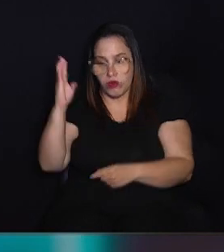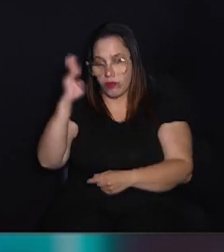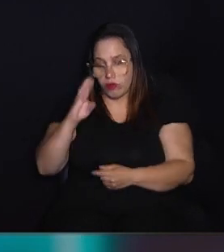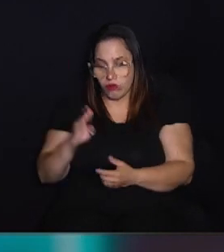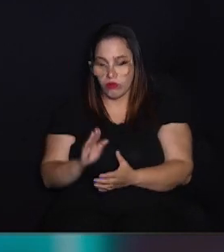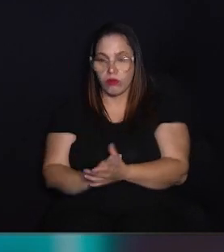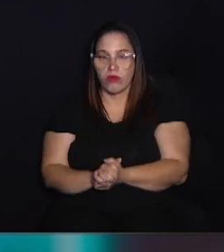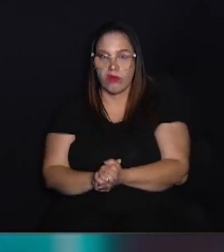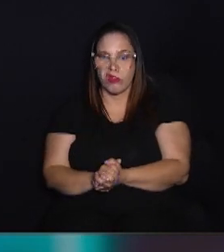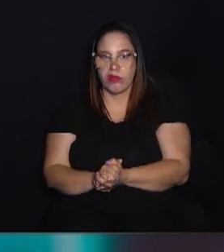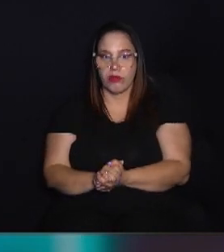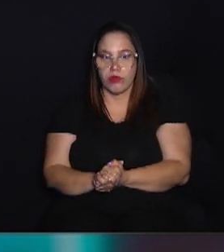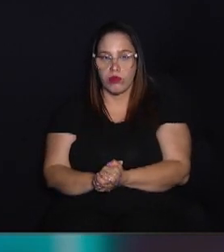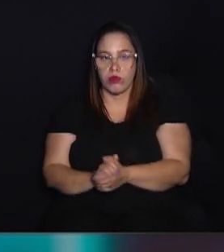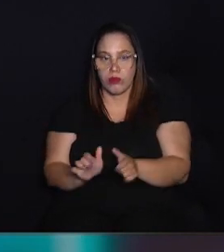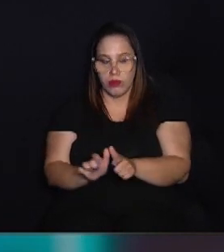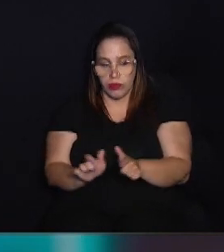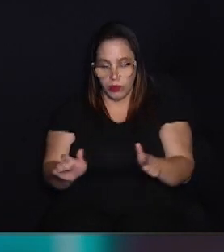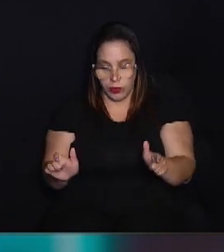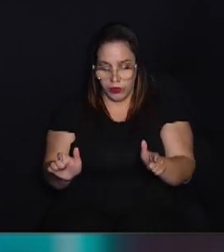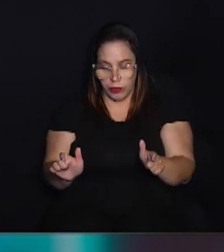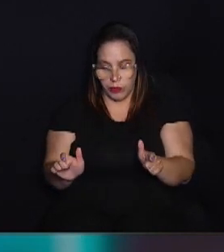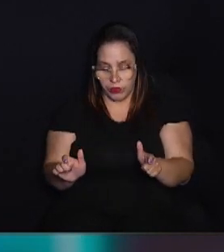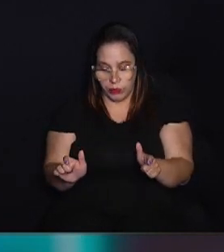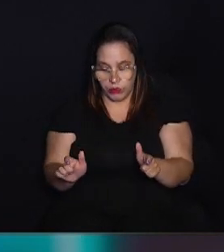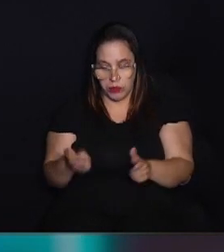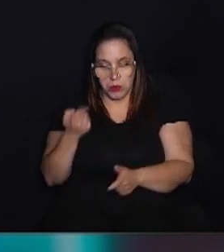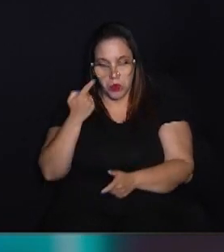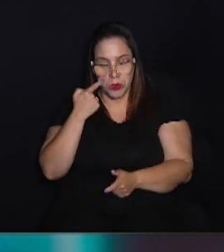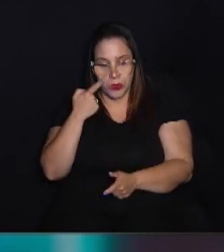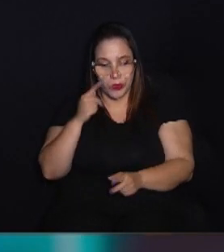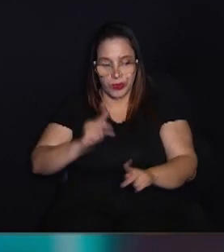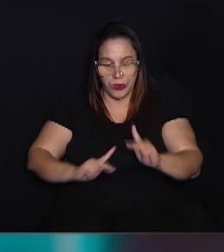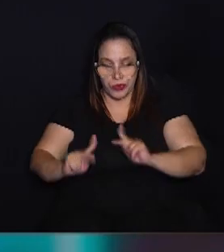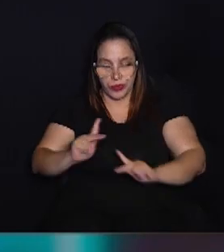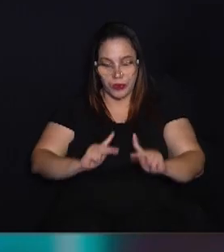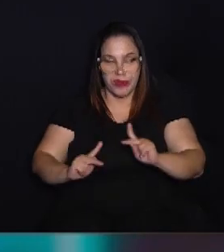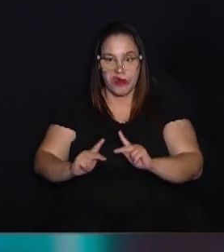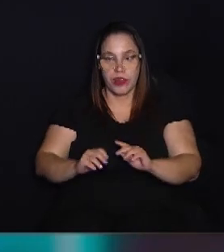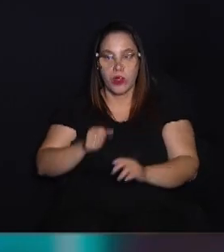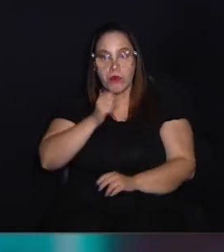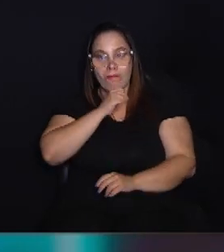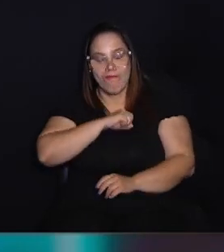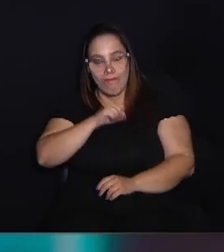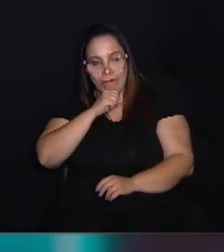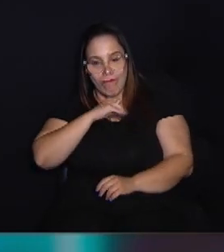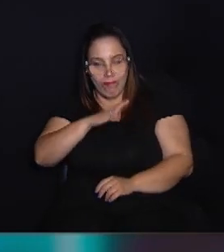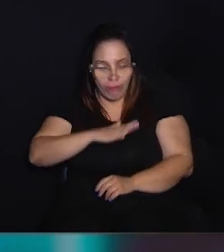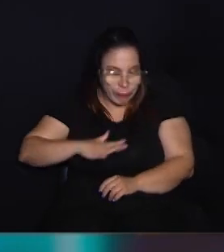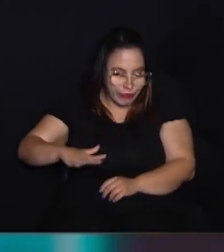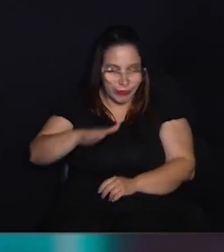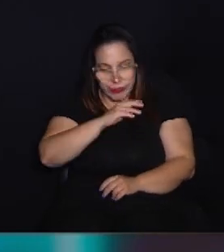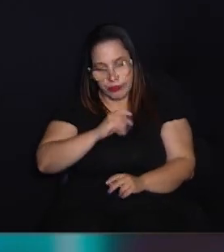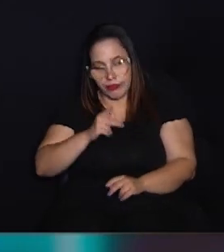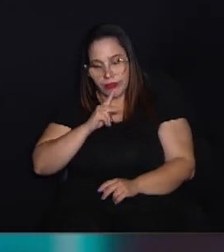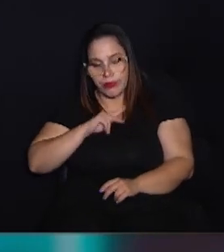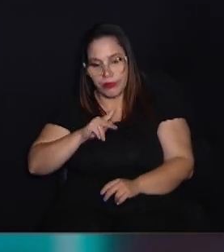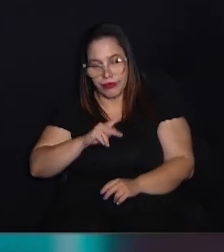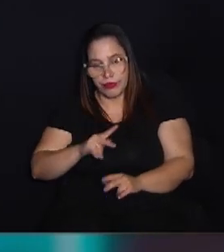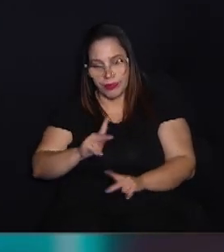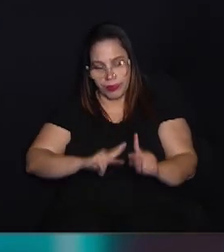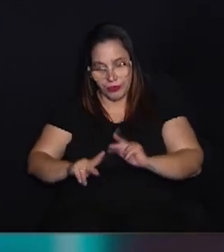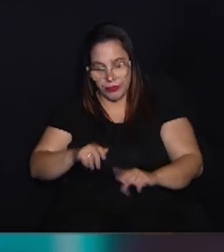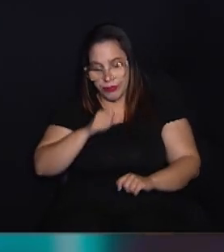e o ápice um pouco mais alargado, mostrando a nossa população, aí, o envelhecimento dessa nossa população e o aumento